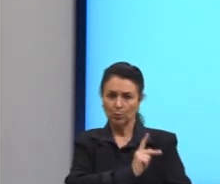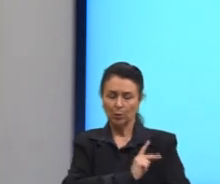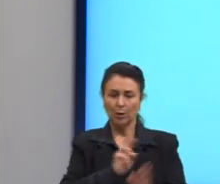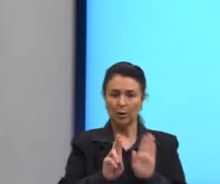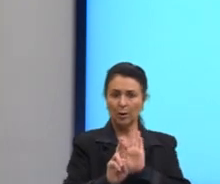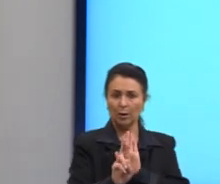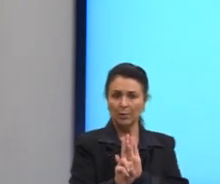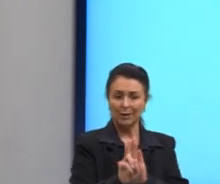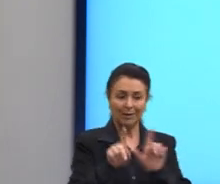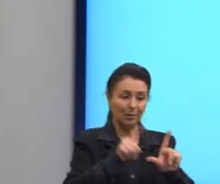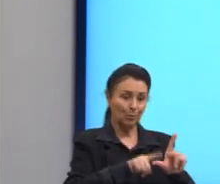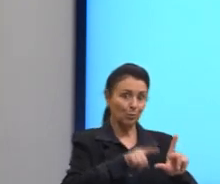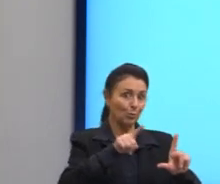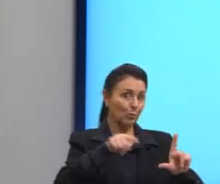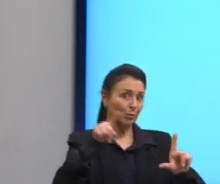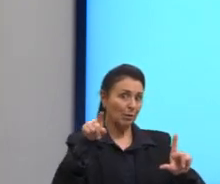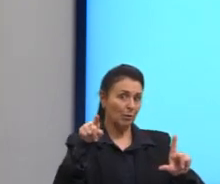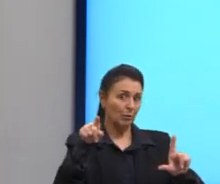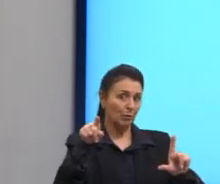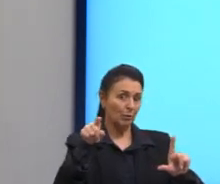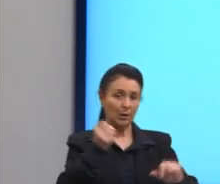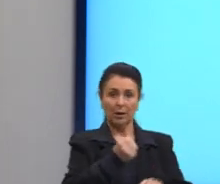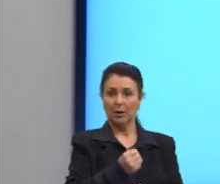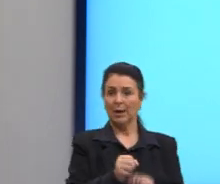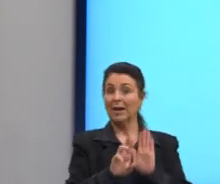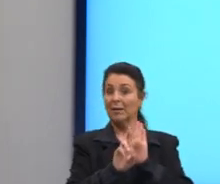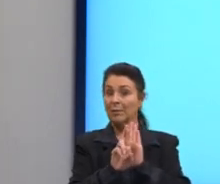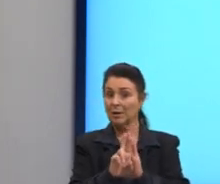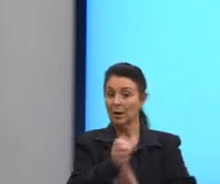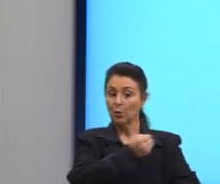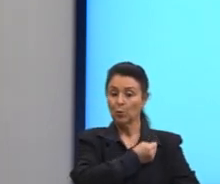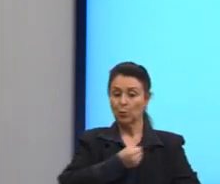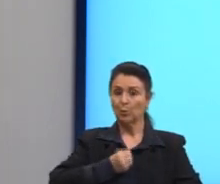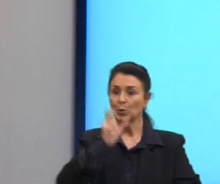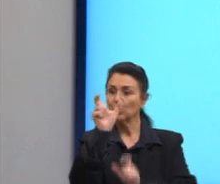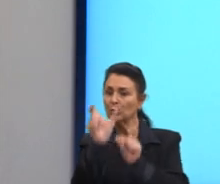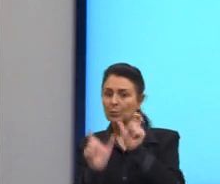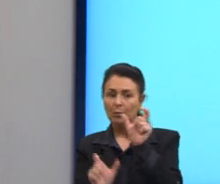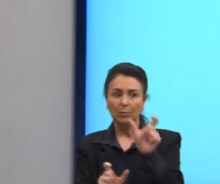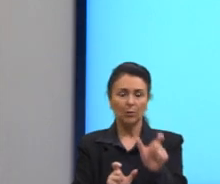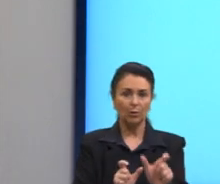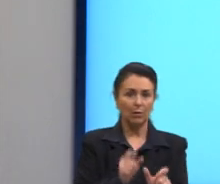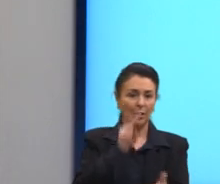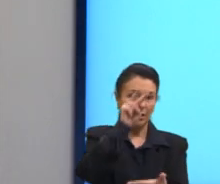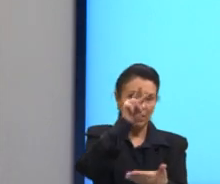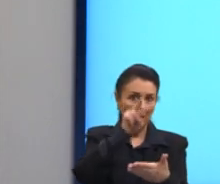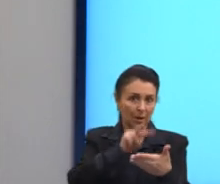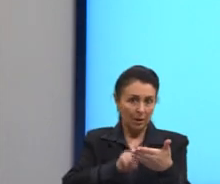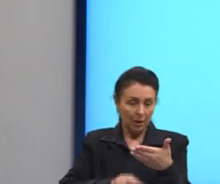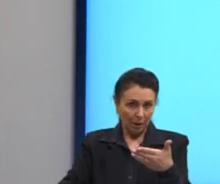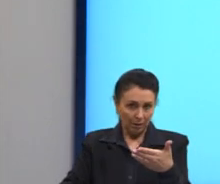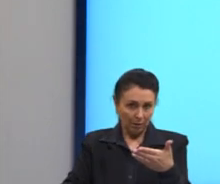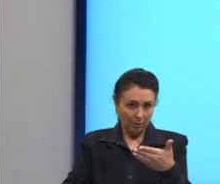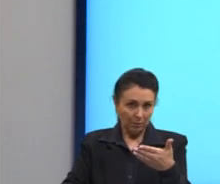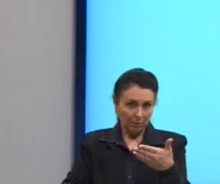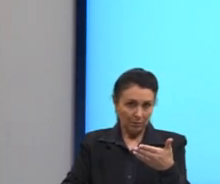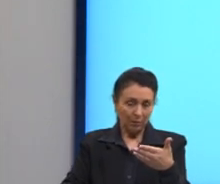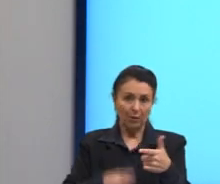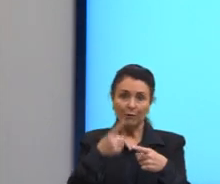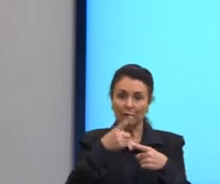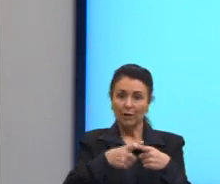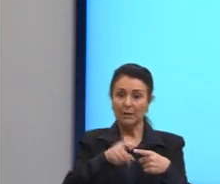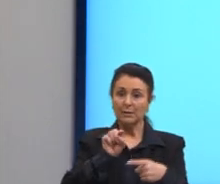representa pelo gráfico então aqui representa o número de indivíduos então aqui ó se vocês verem é número de indivíduos